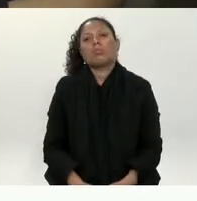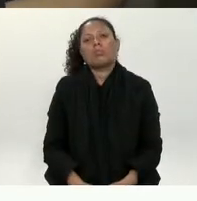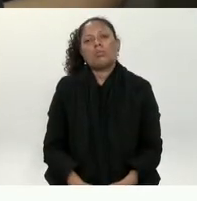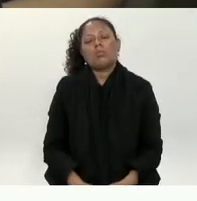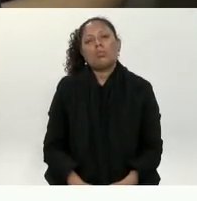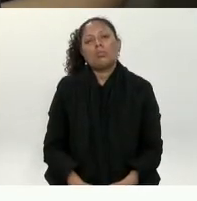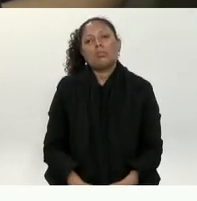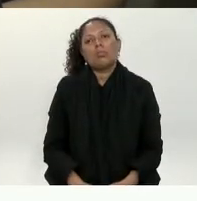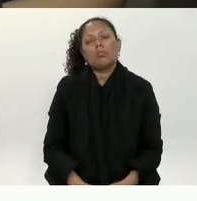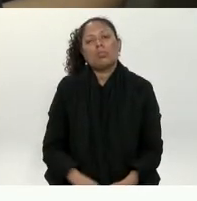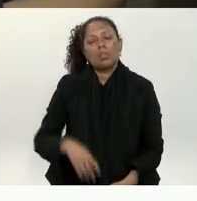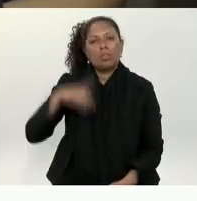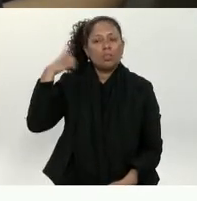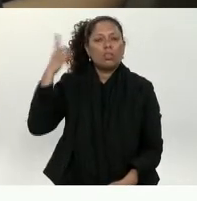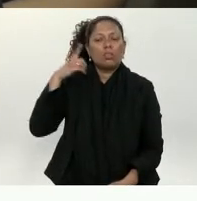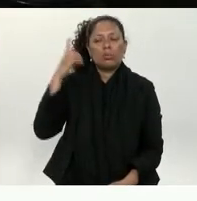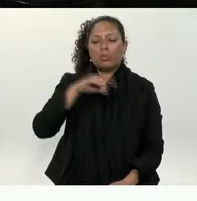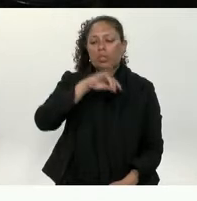A palavra, deputado Jair